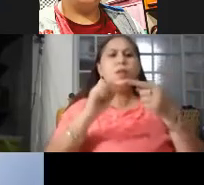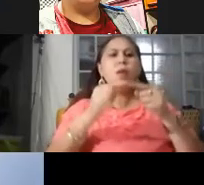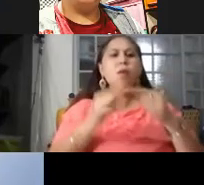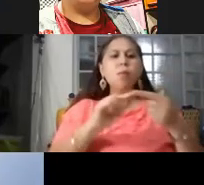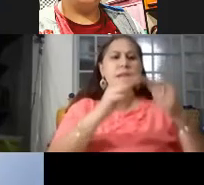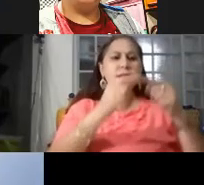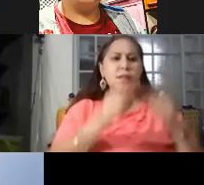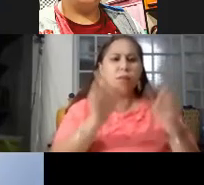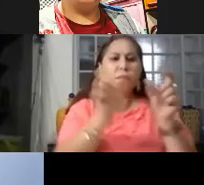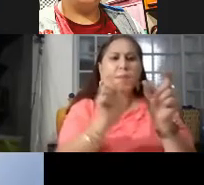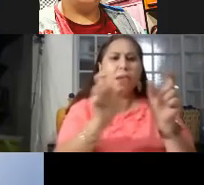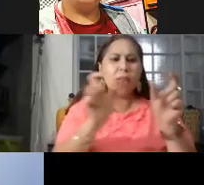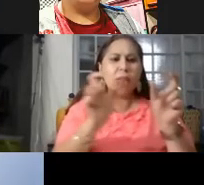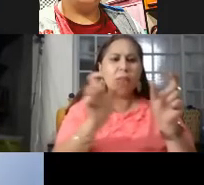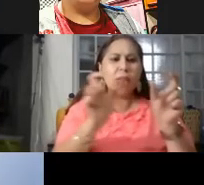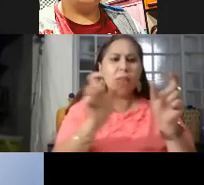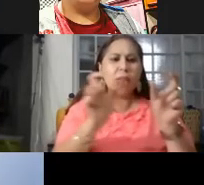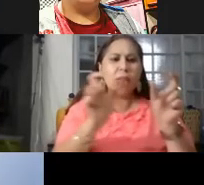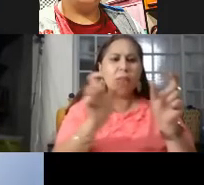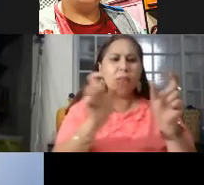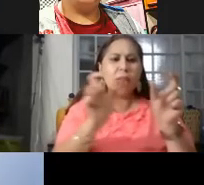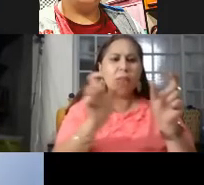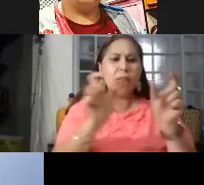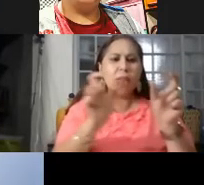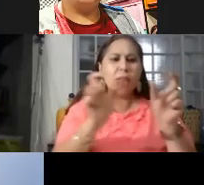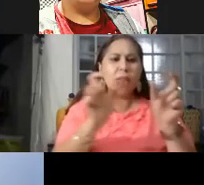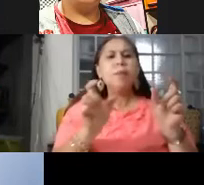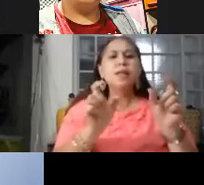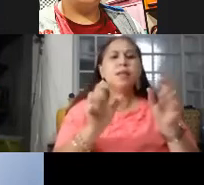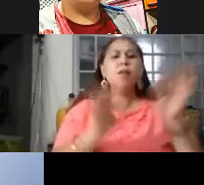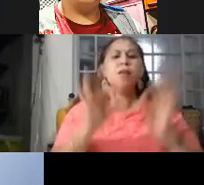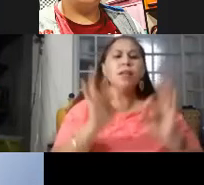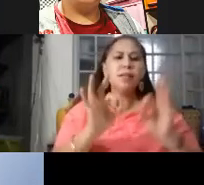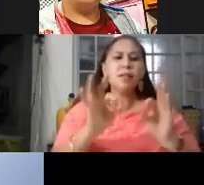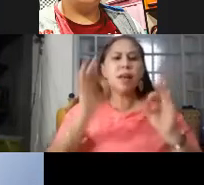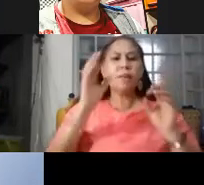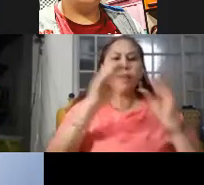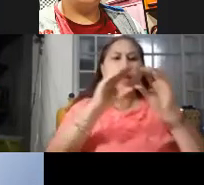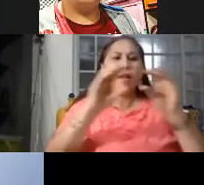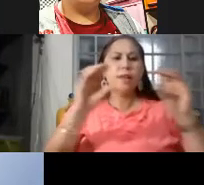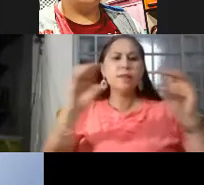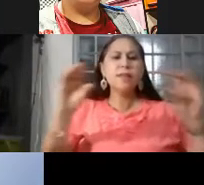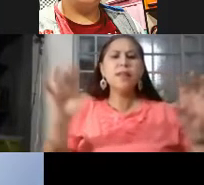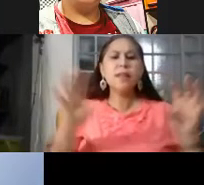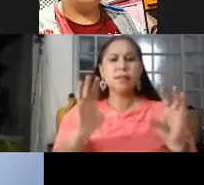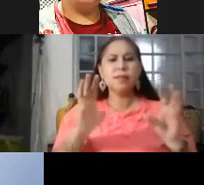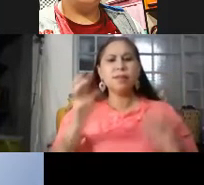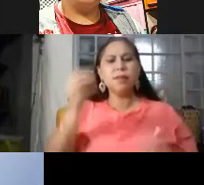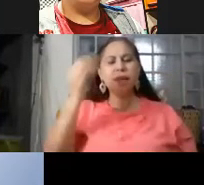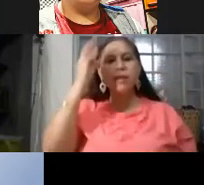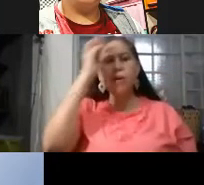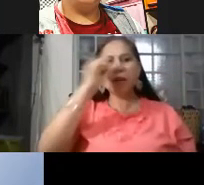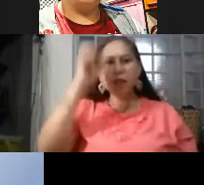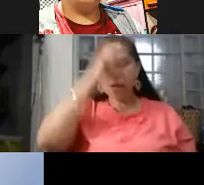que é uma combinação de palavras a se organizar sentenças, né?